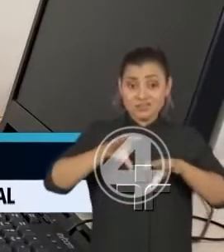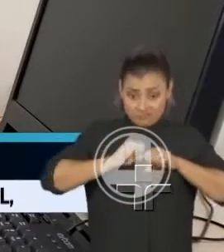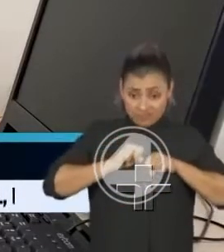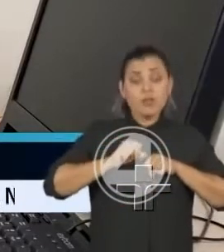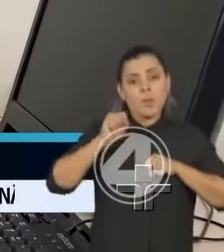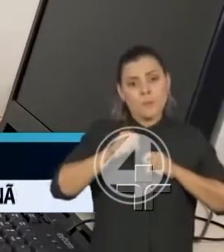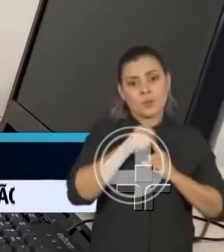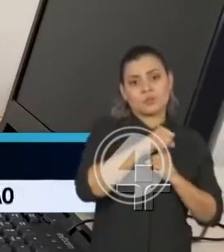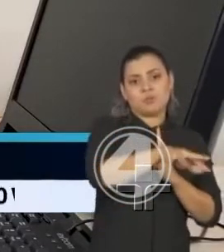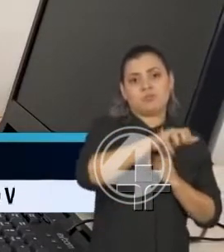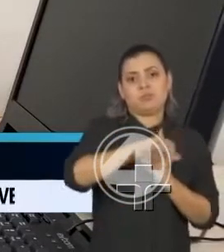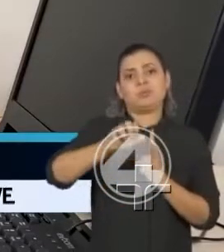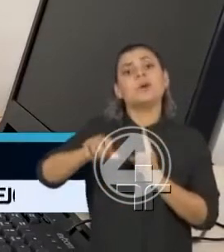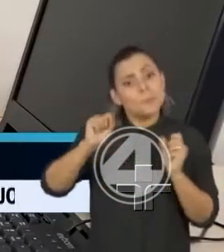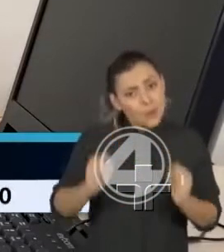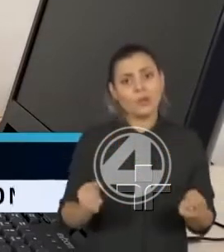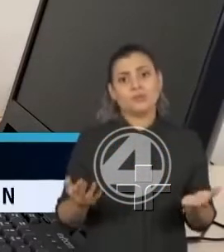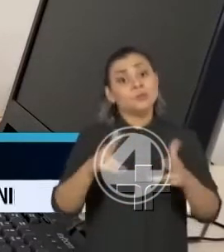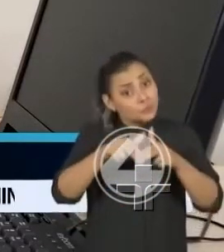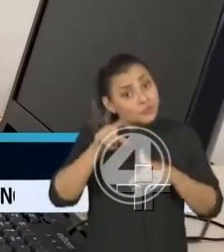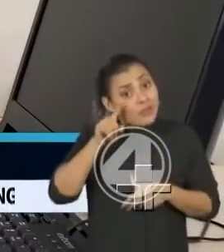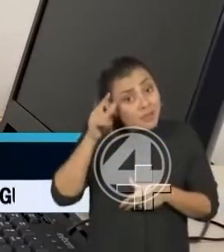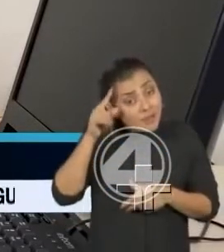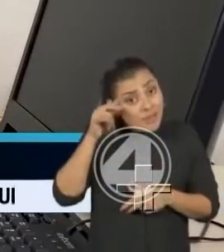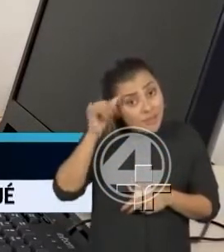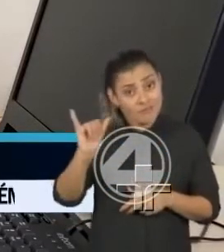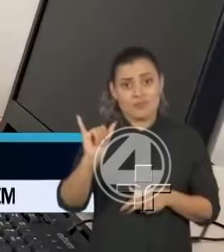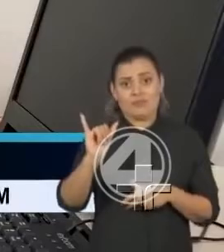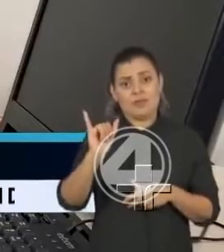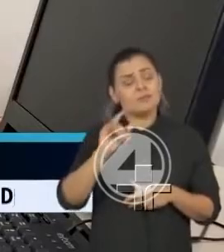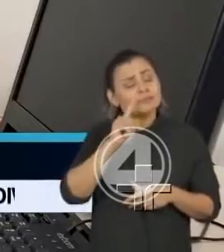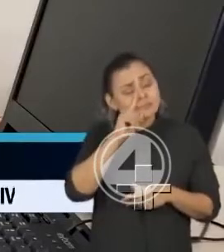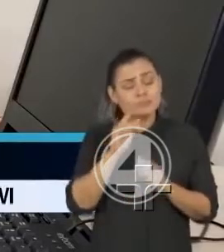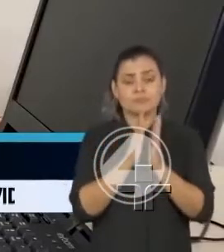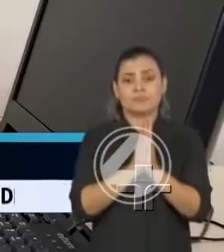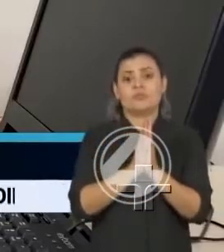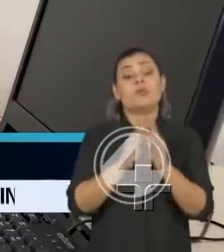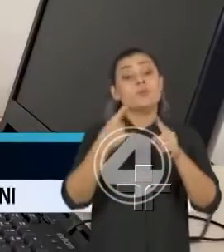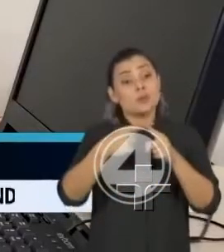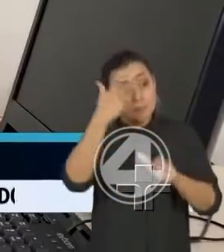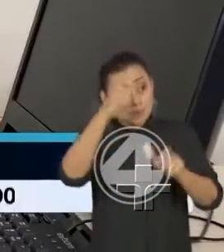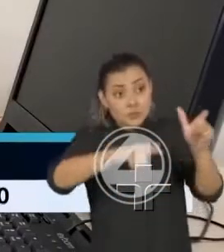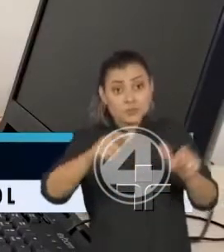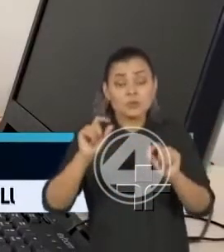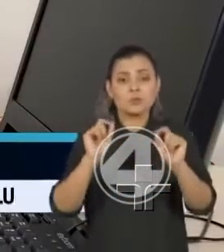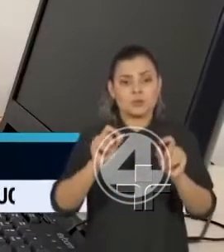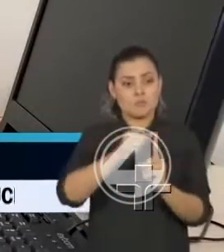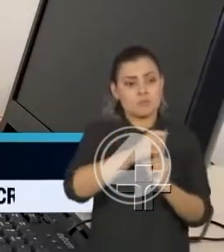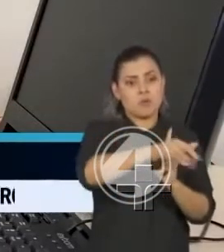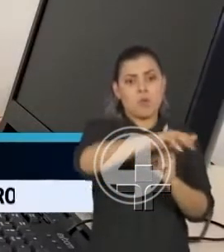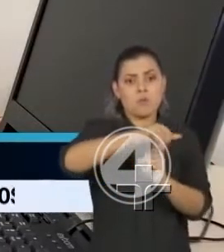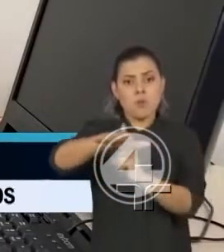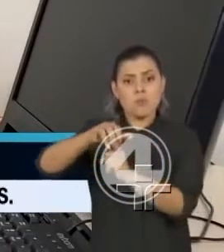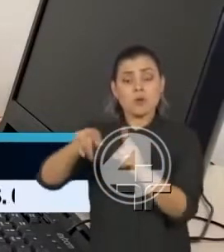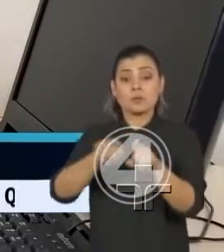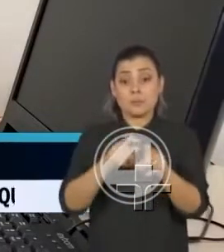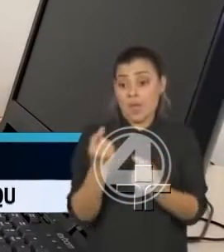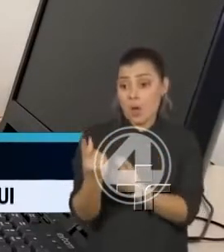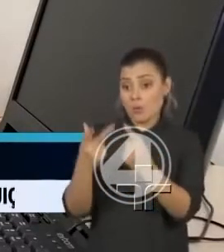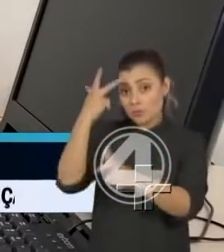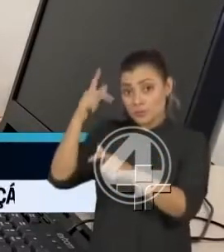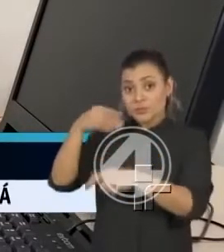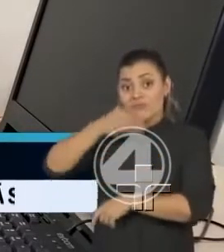para pessoas muito mais vulneráveis o que nós uma evitar nesse momento é morbidade que que significa isso internação de